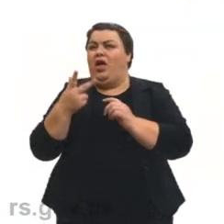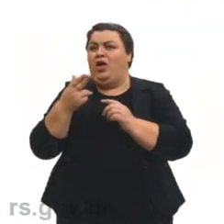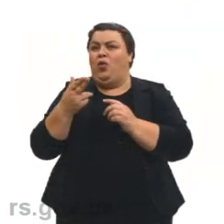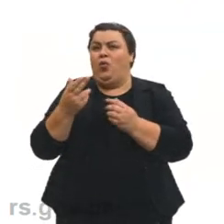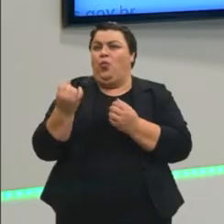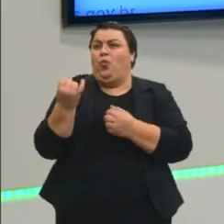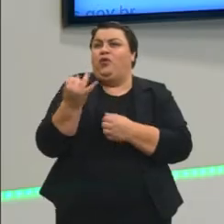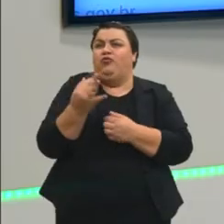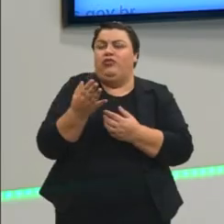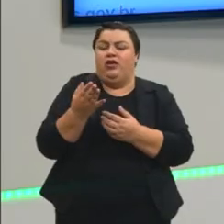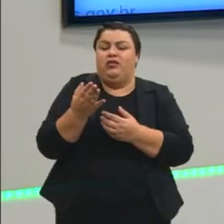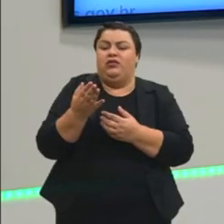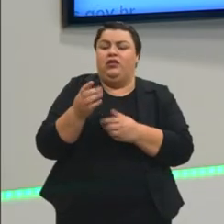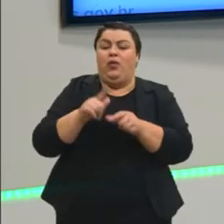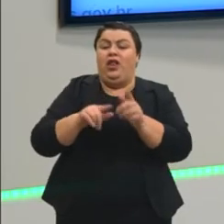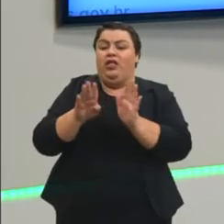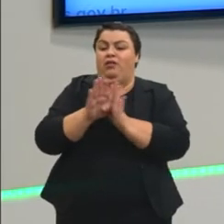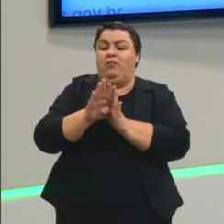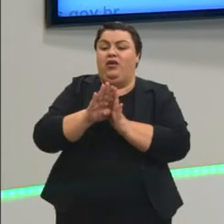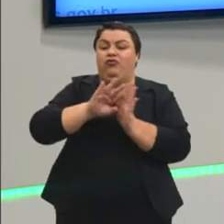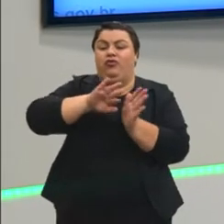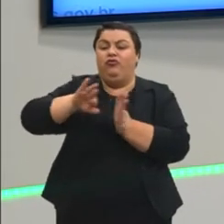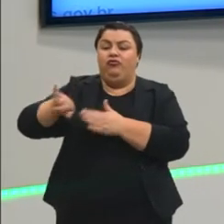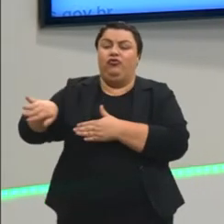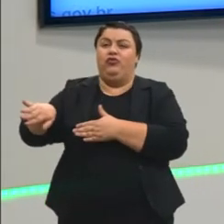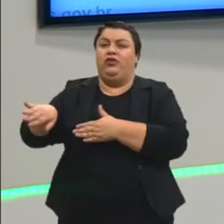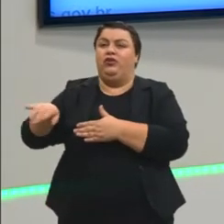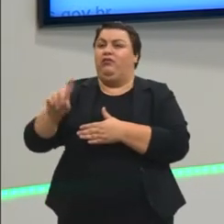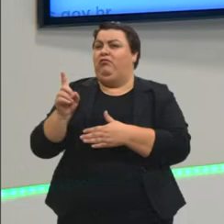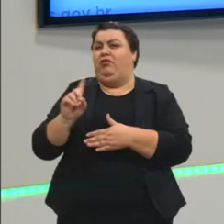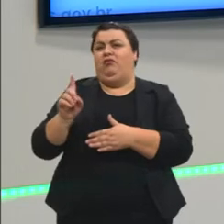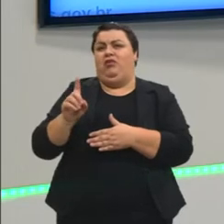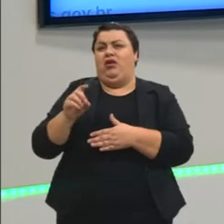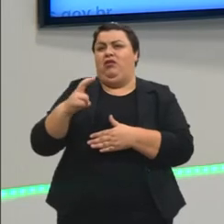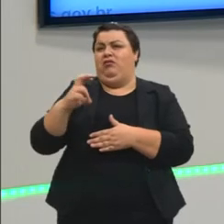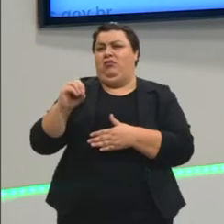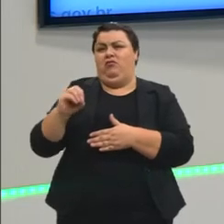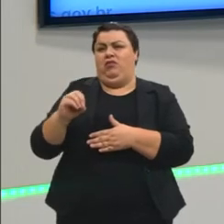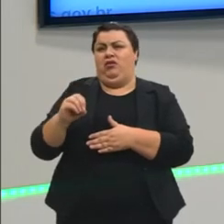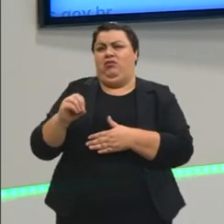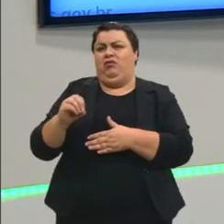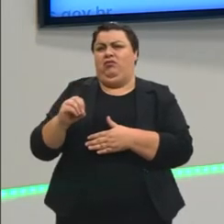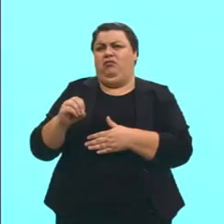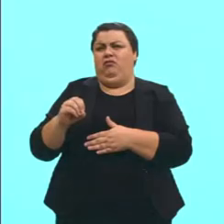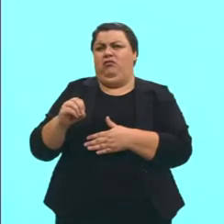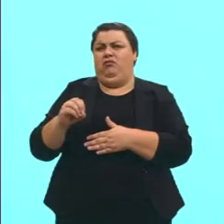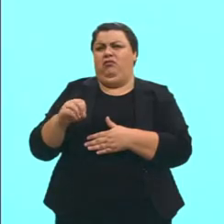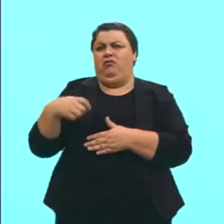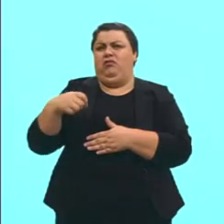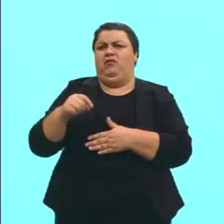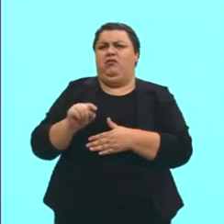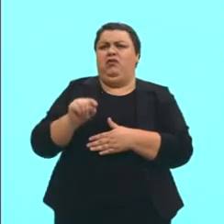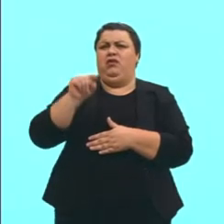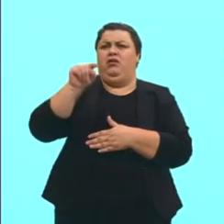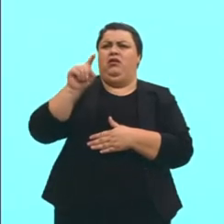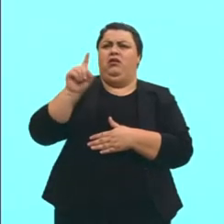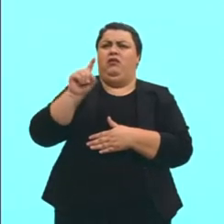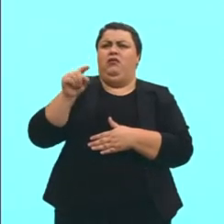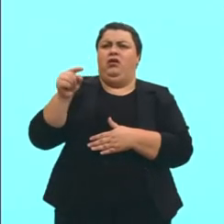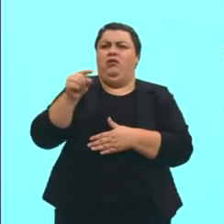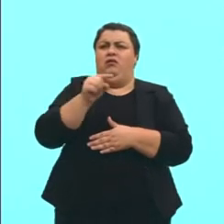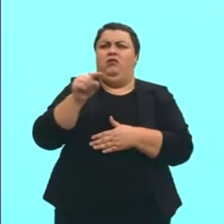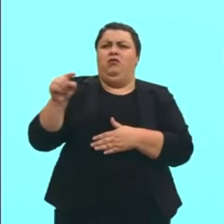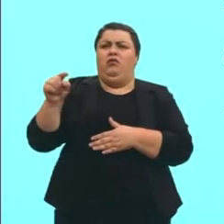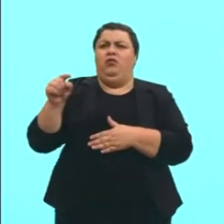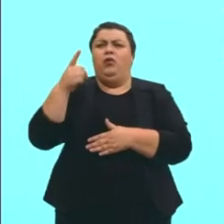a gente já consegue descartar a letra B exatamente o mesmo número não é não é 5050 teria que ser aqui né e não é